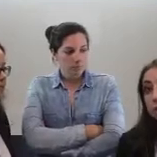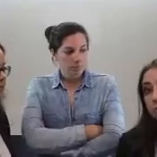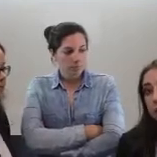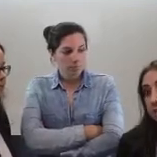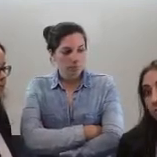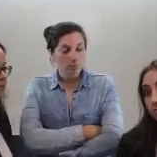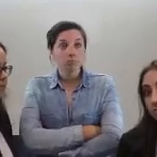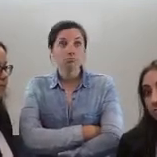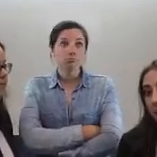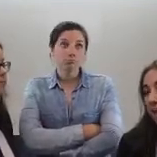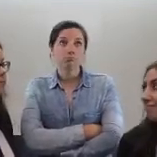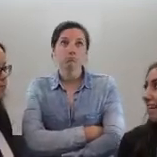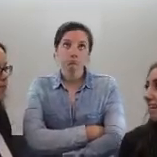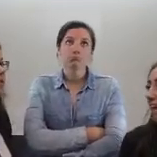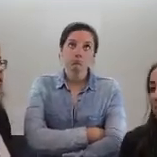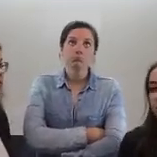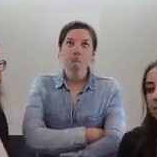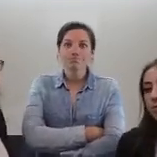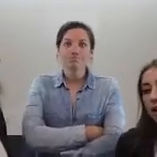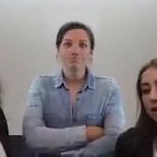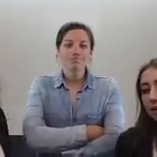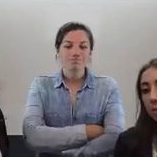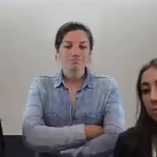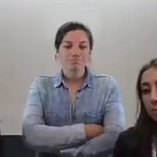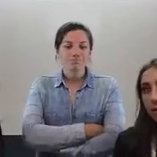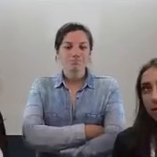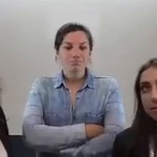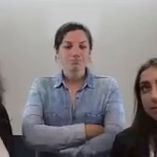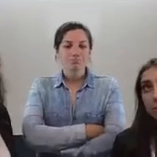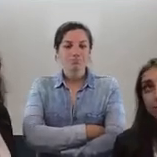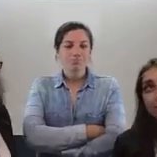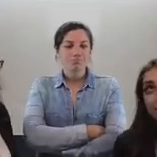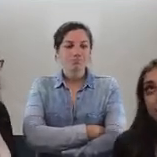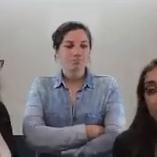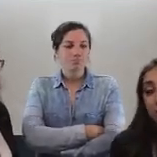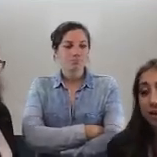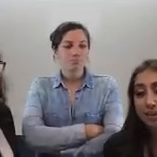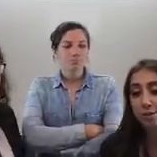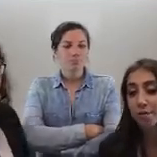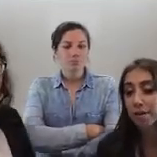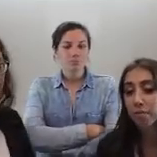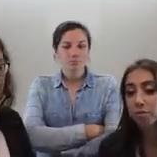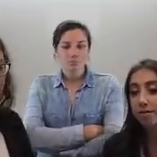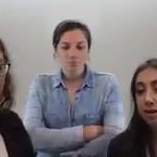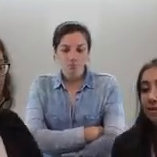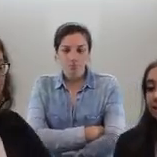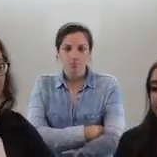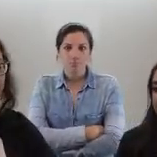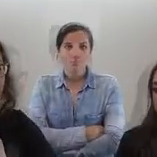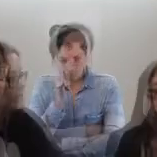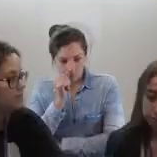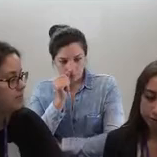a tradução do texto, né? Ele tem Sim. essa opção. Então, às vezes, nossa, achei só aquele texto que eu queria muito, Deixa mas eu tá em